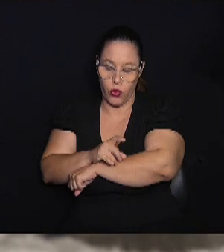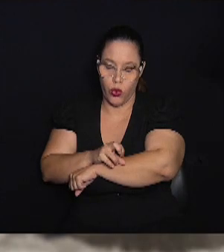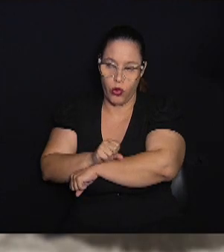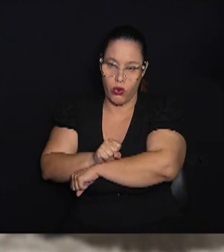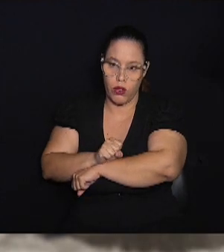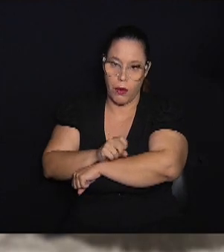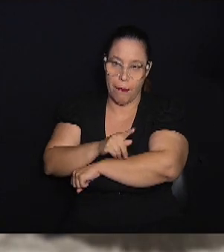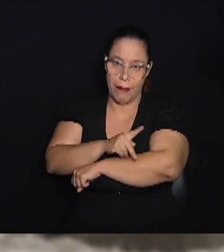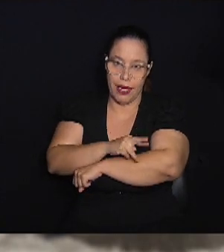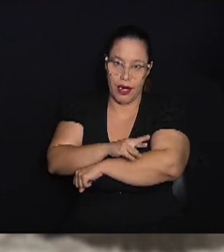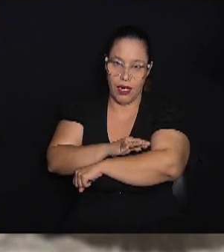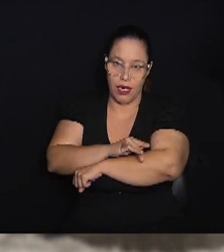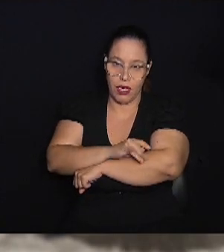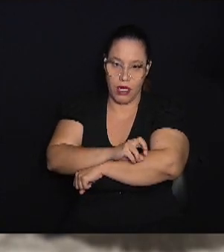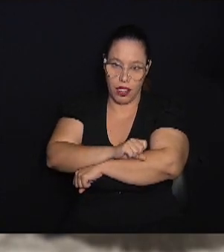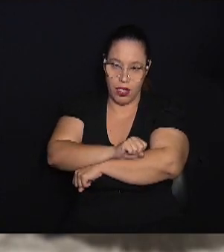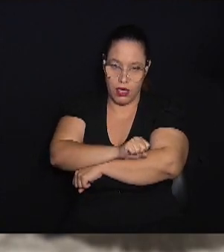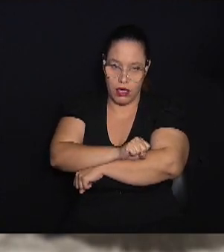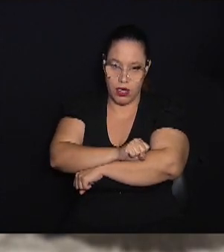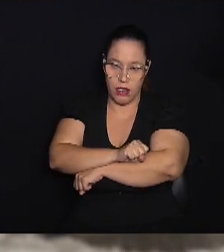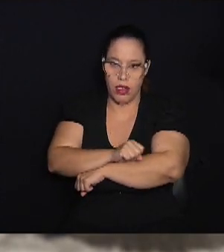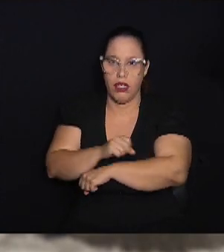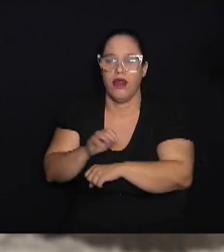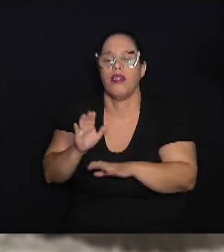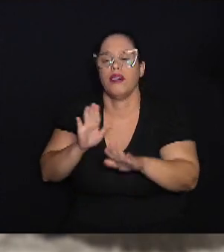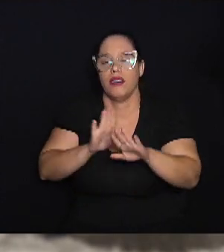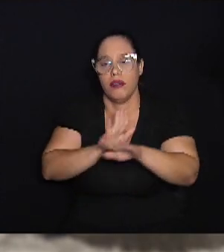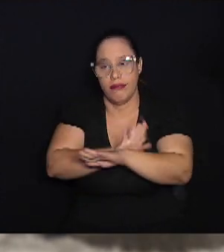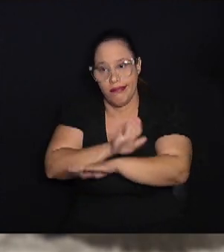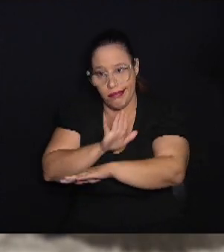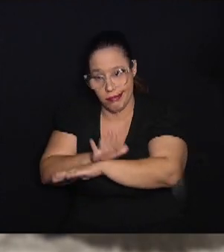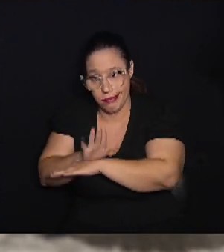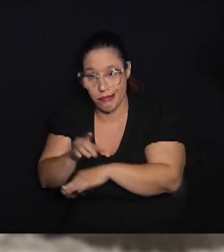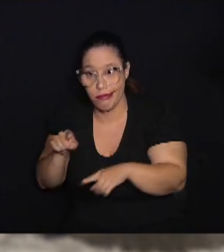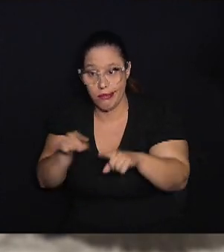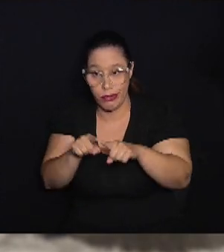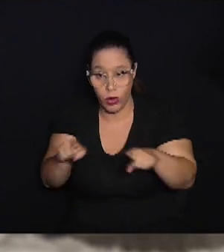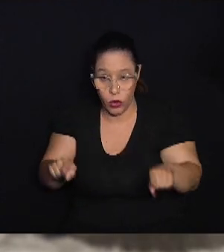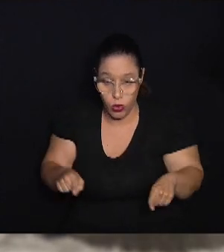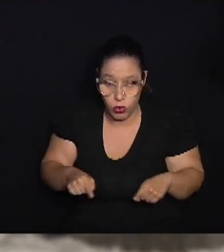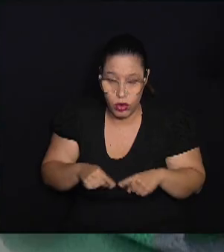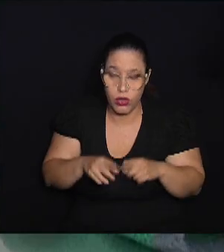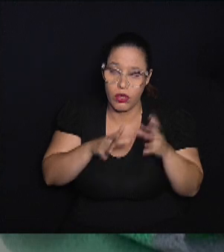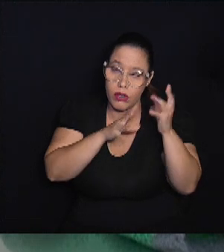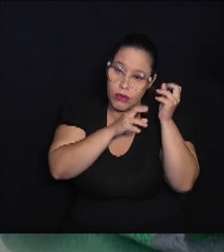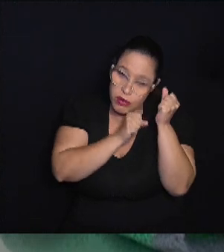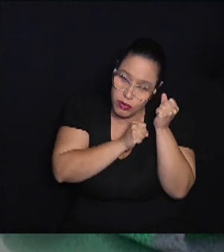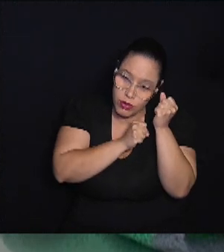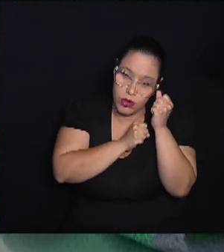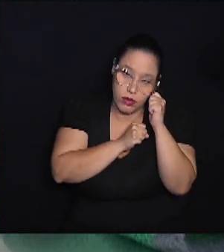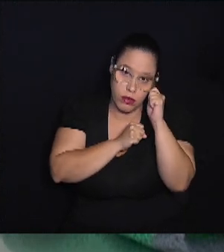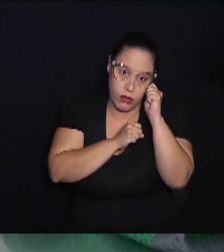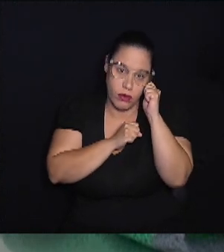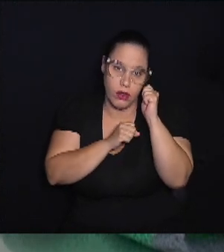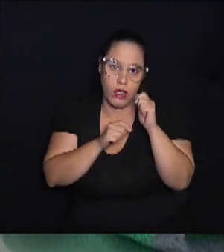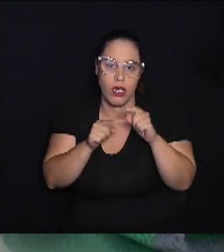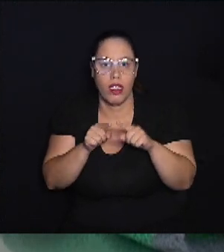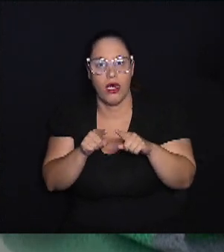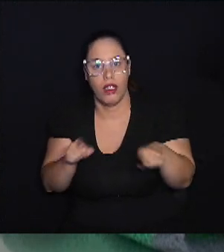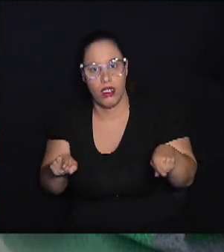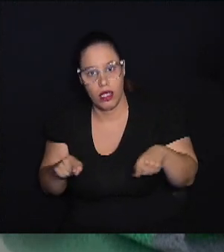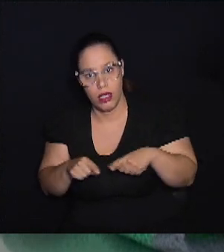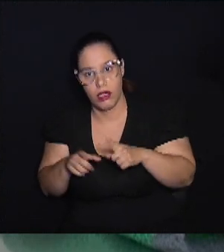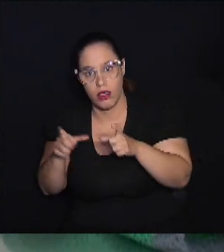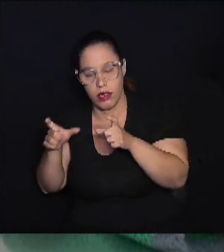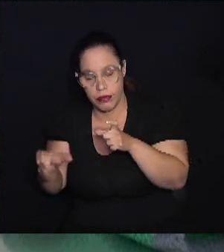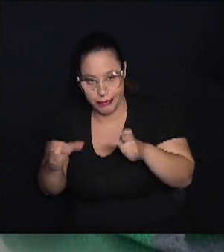parasitas. Por isso, é necessário muito cuidado com o local onde o seu bichinho costuma dormir. Tentar manter esses pacientes